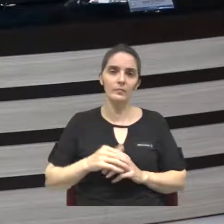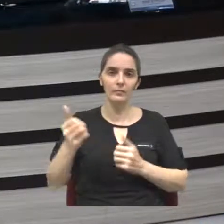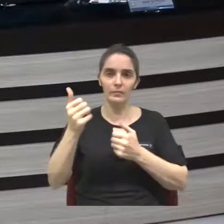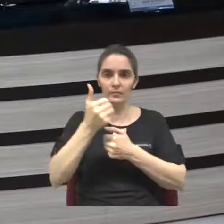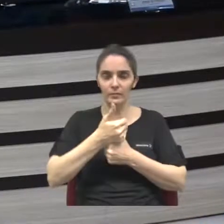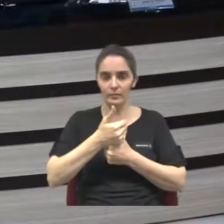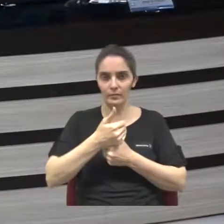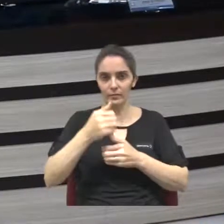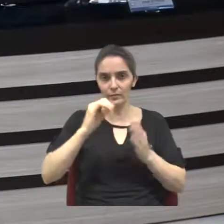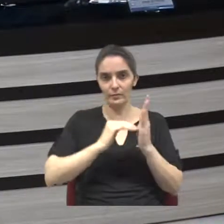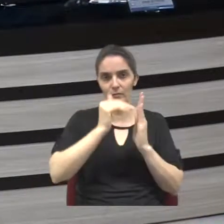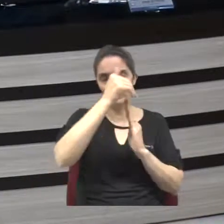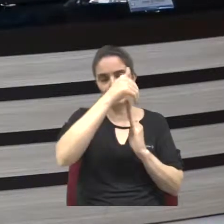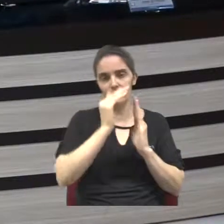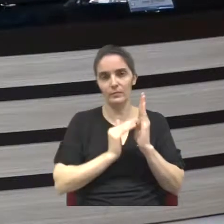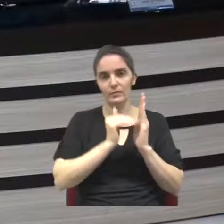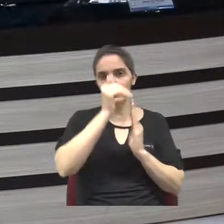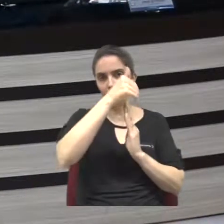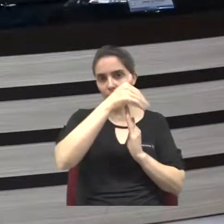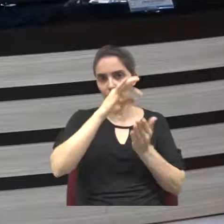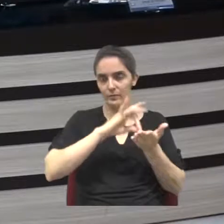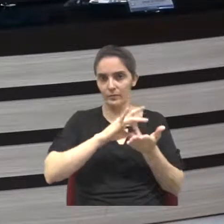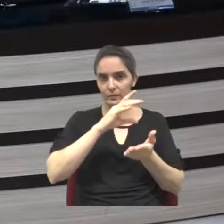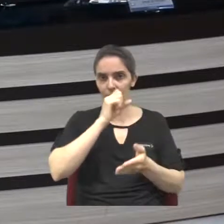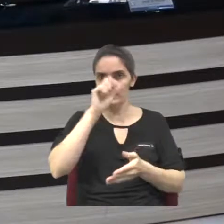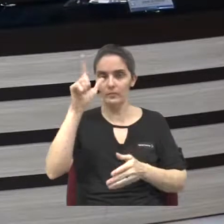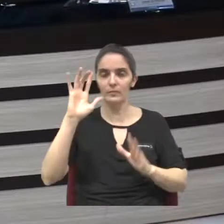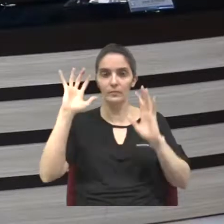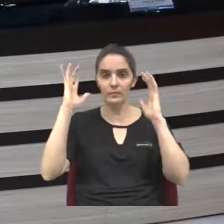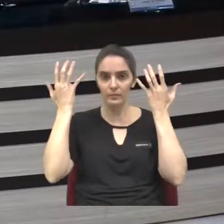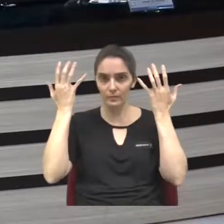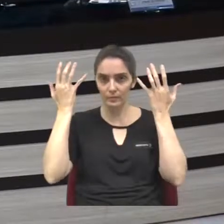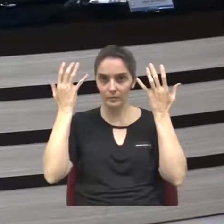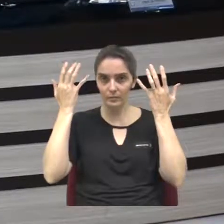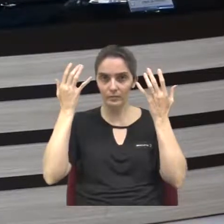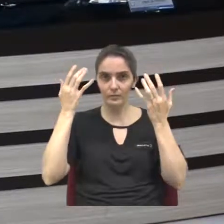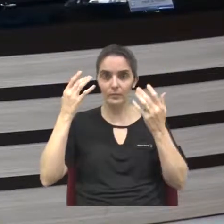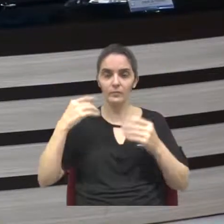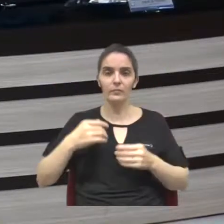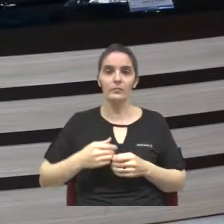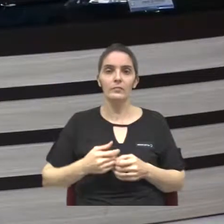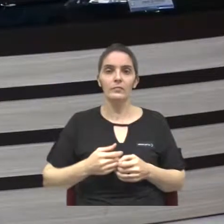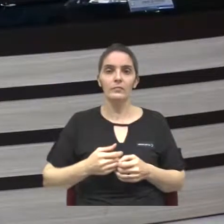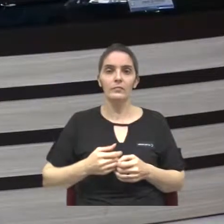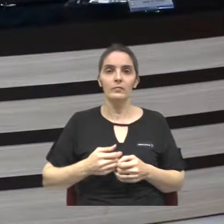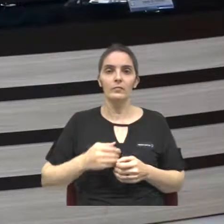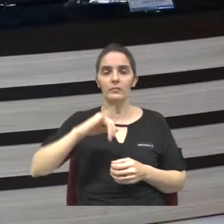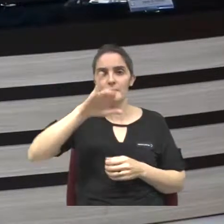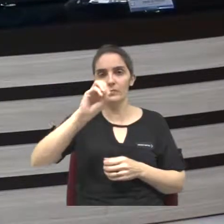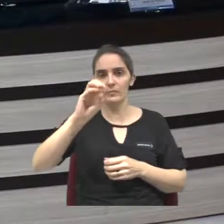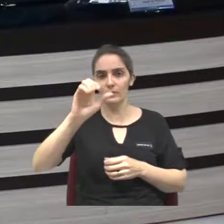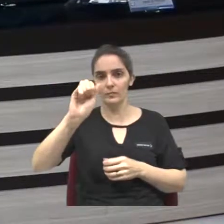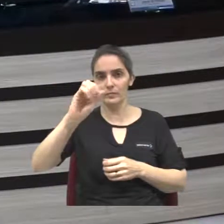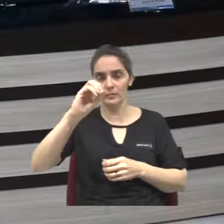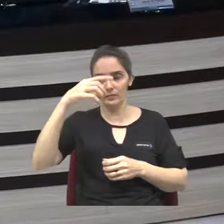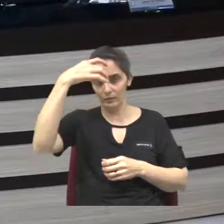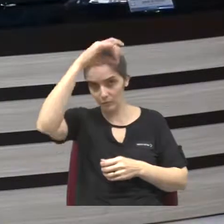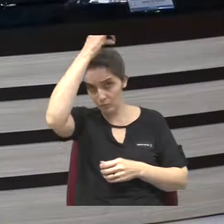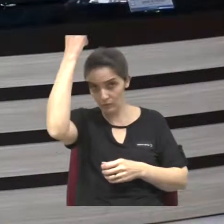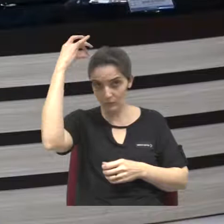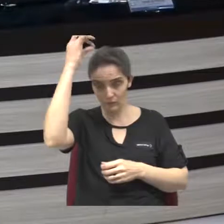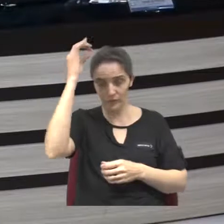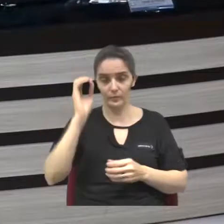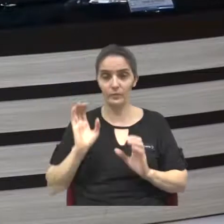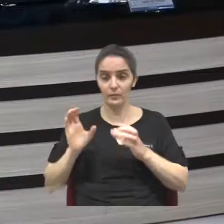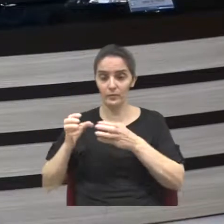de eventos do município de Limeira, a festa em homenagem a São João Batista, comunidade da paróquia Santa Terezinha do